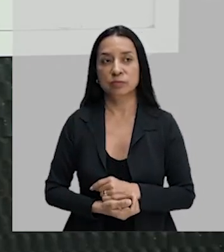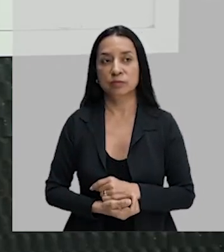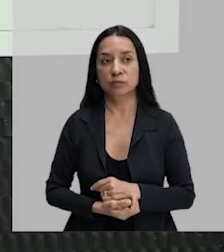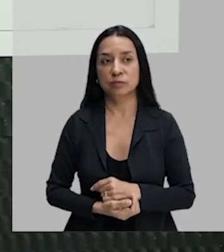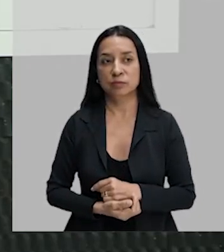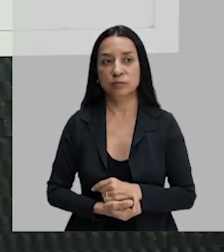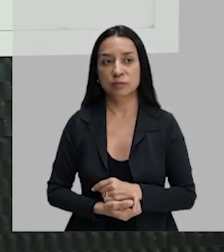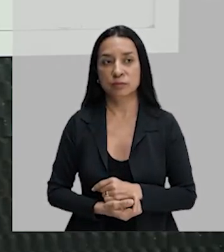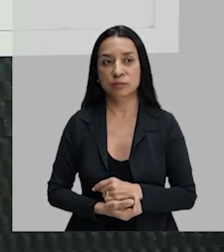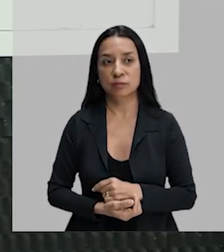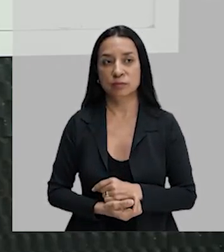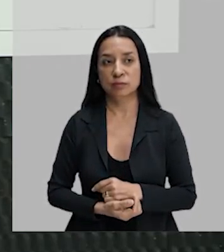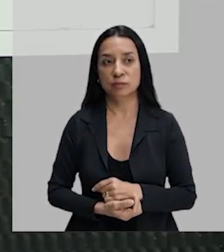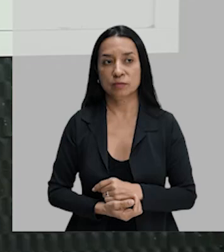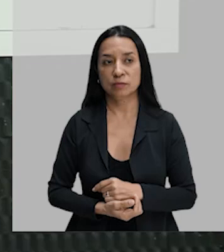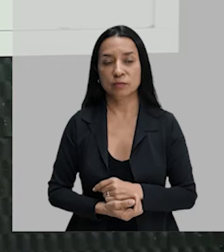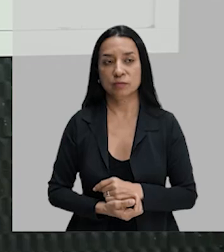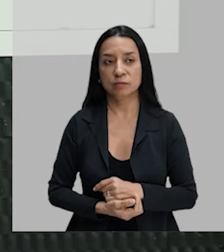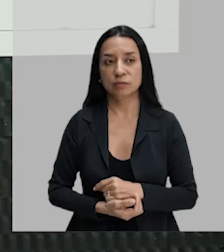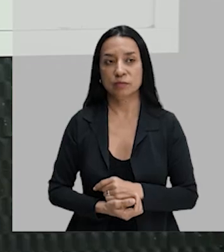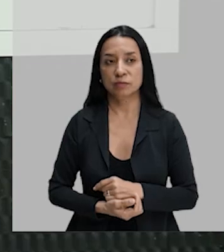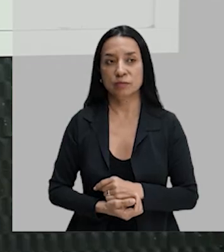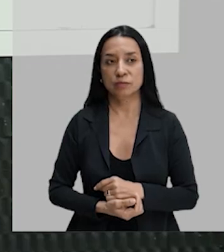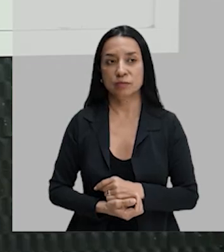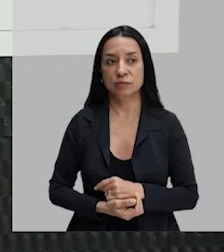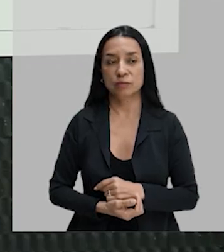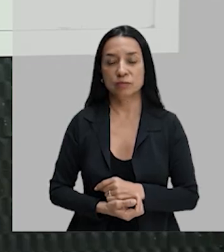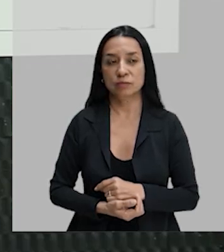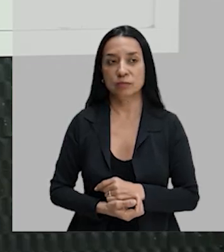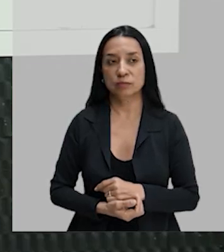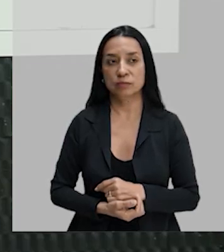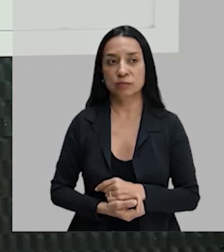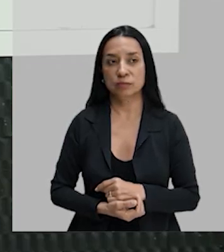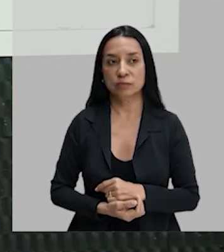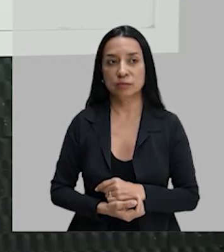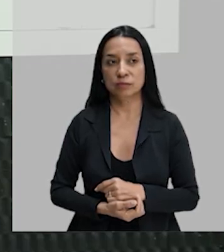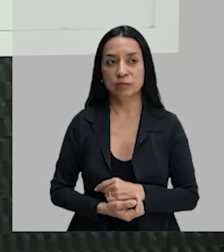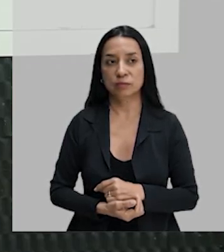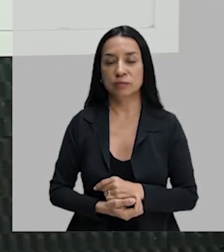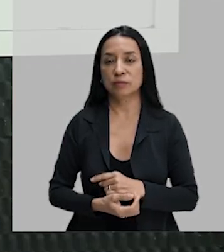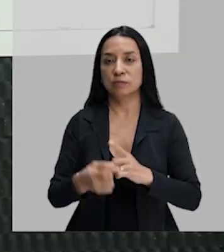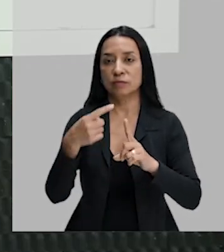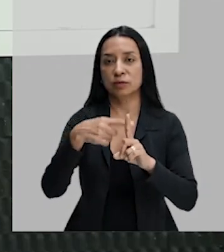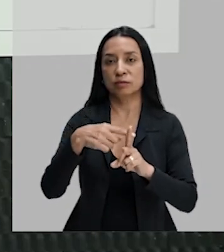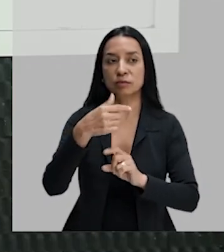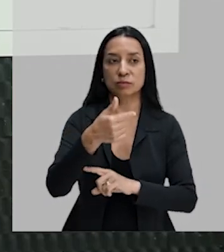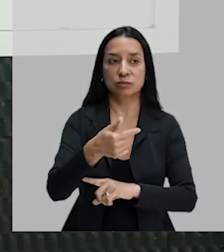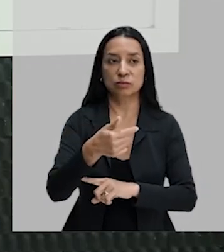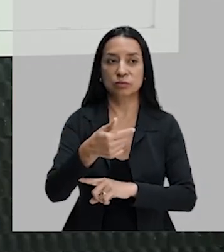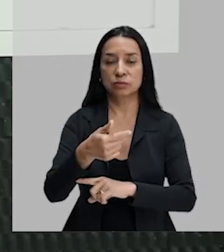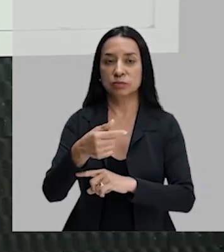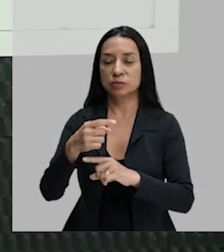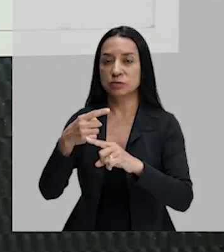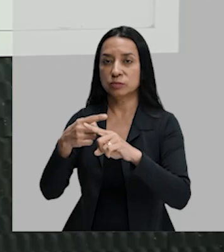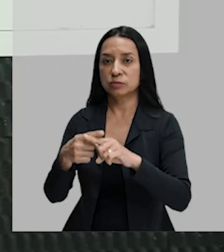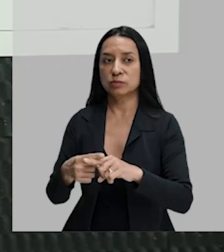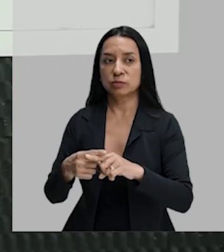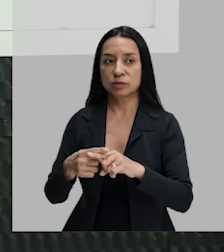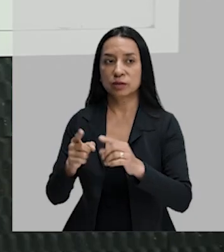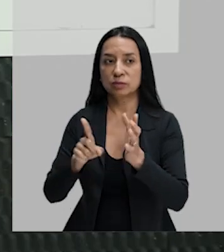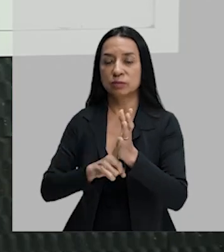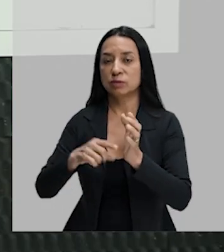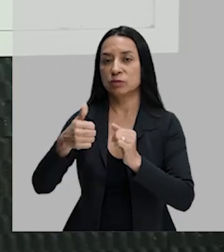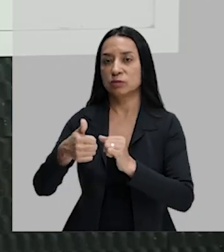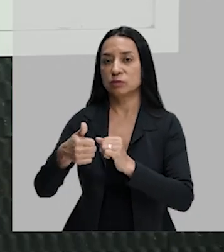a13 que é dois multiplicado por -1 elevado a 1 + 3 multiplicado